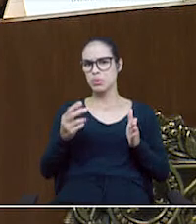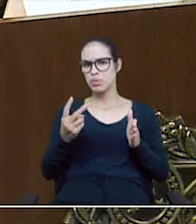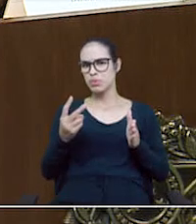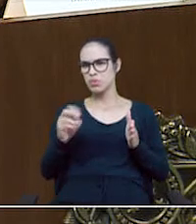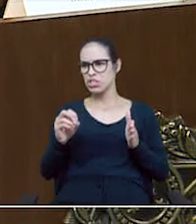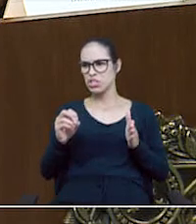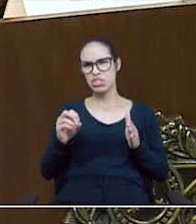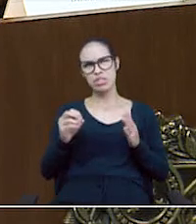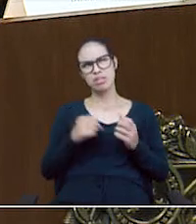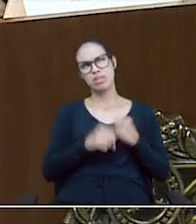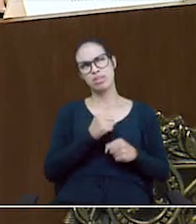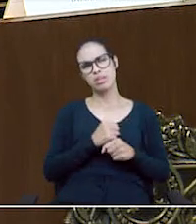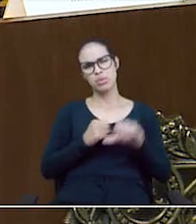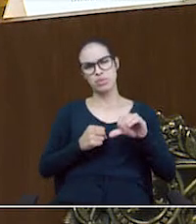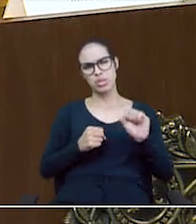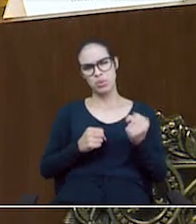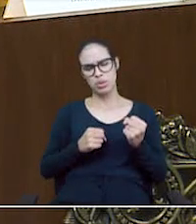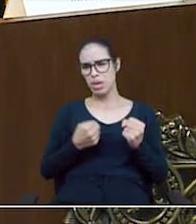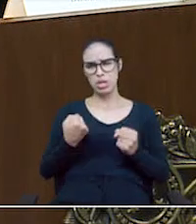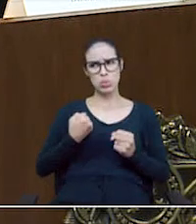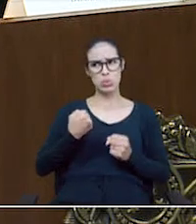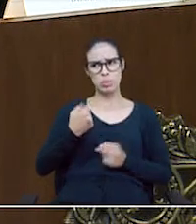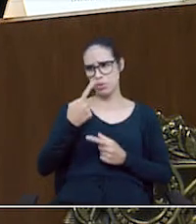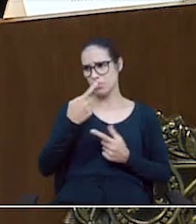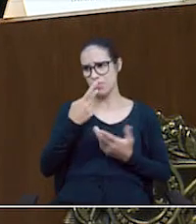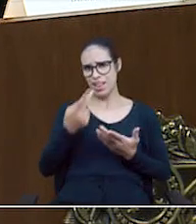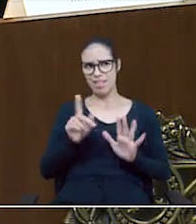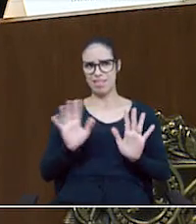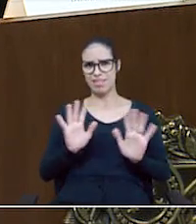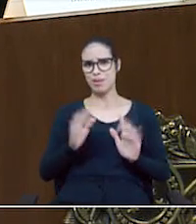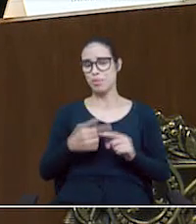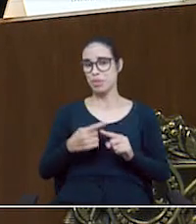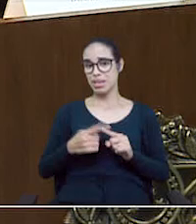99. Acho que eu nem vou começar a falar em números aqui, porque senão alguém pode tirar alguma